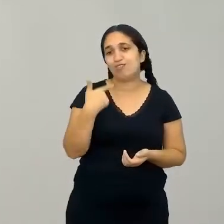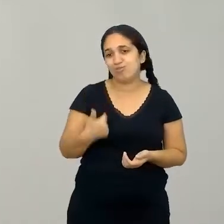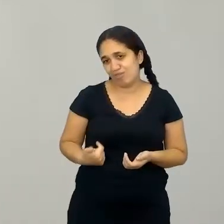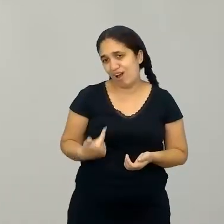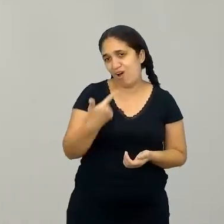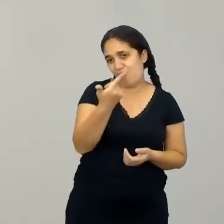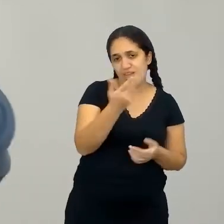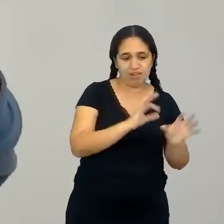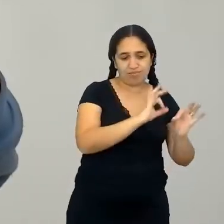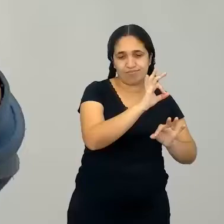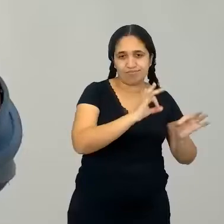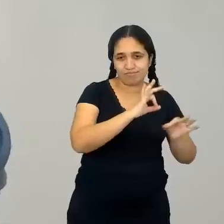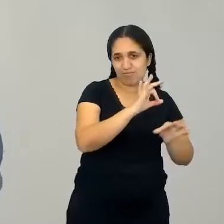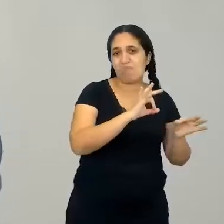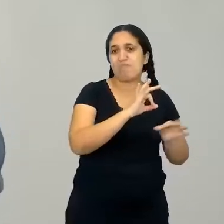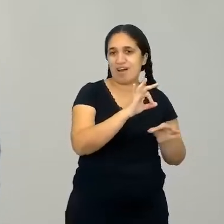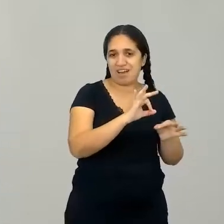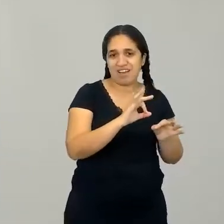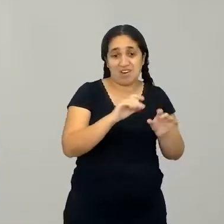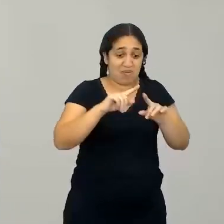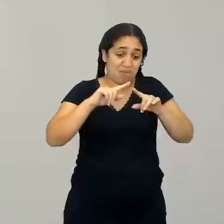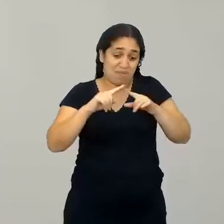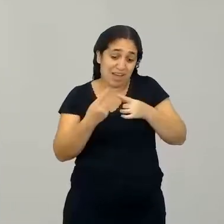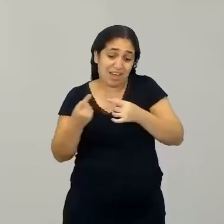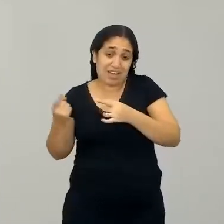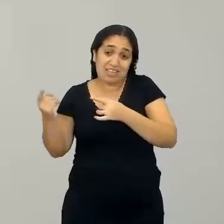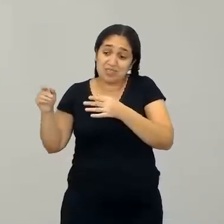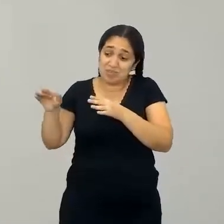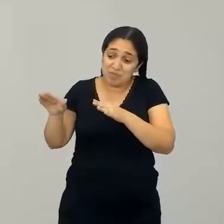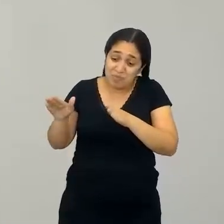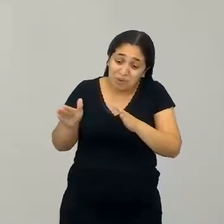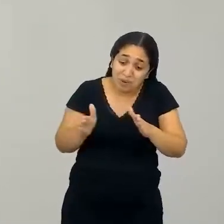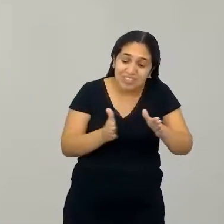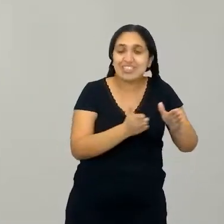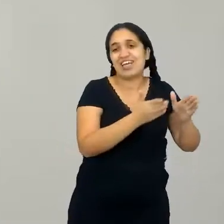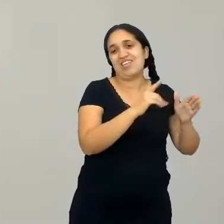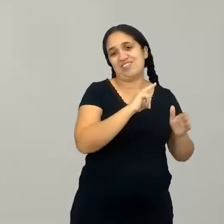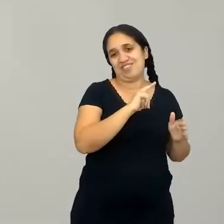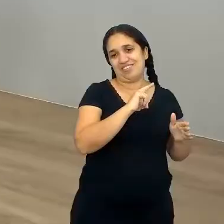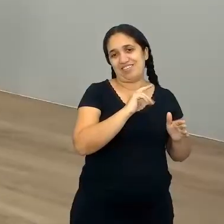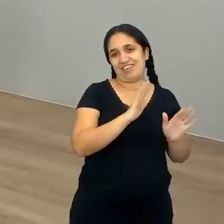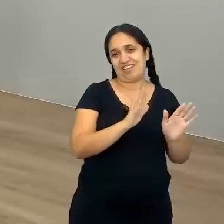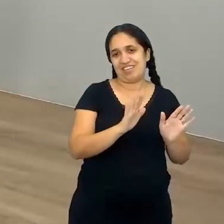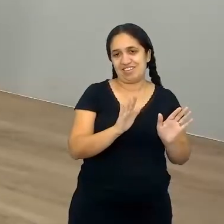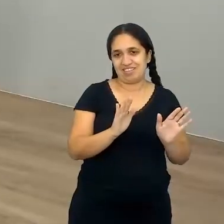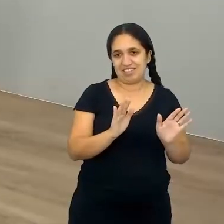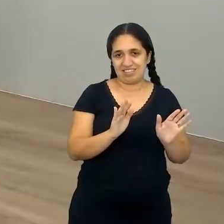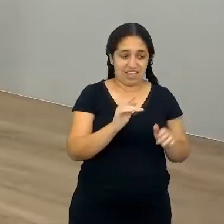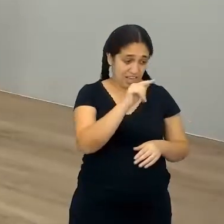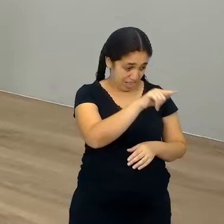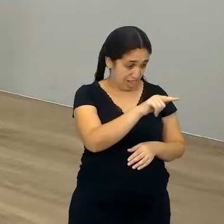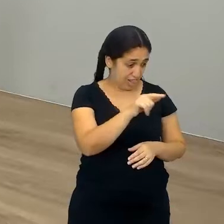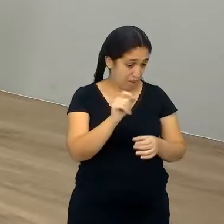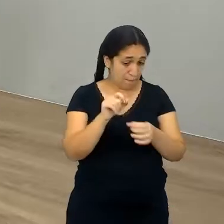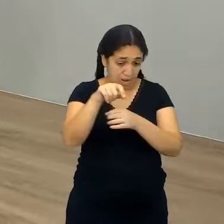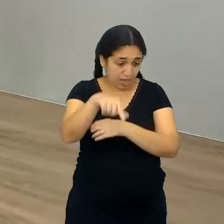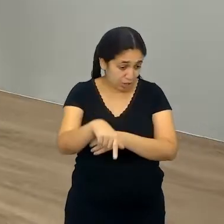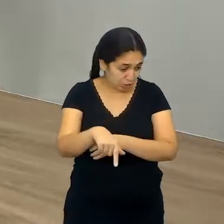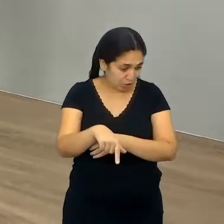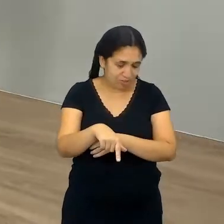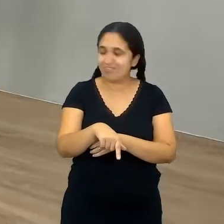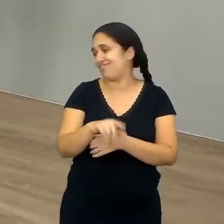na hora, mas há um processo, né? Mas não industrial. Ele plantou o milho? Não.